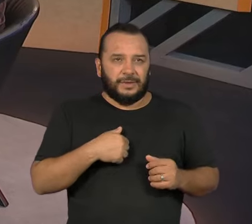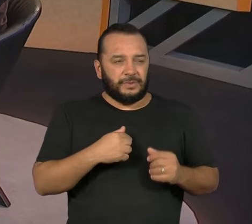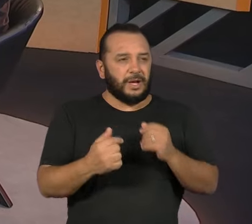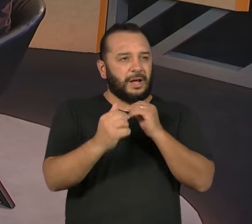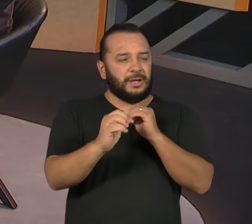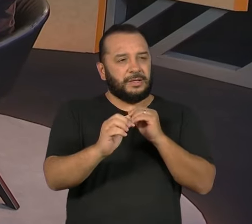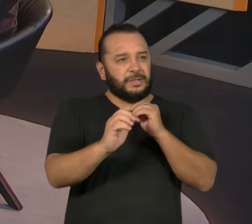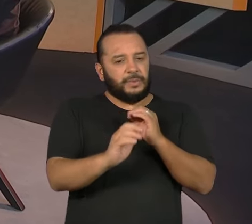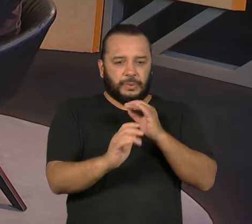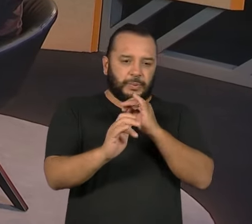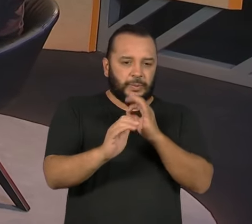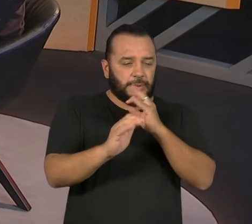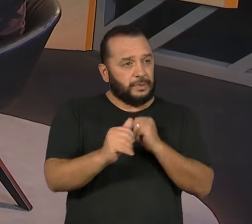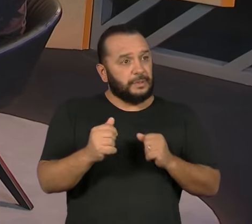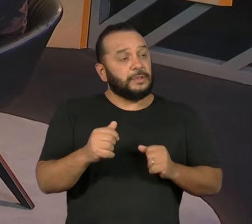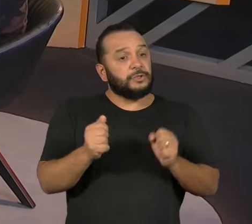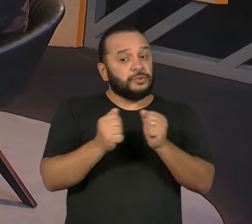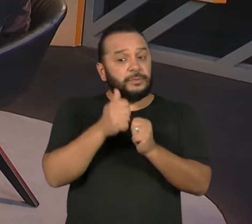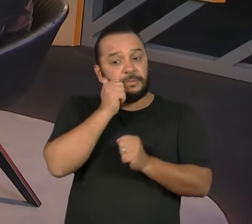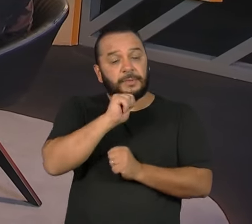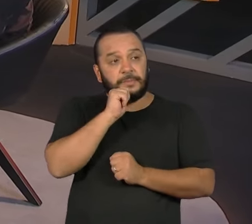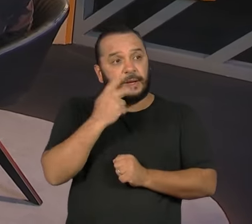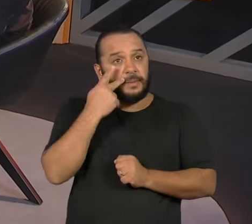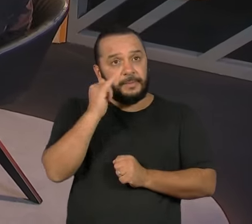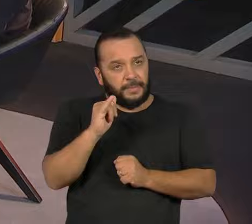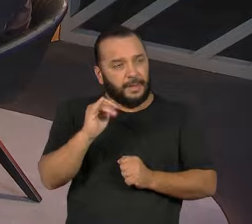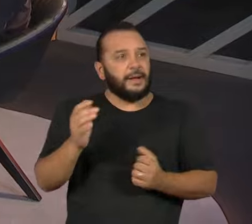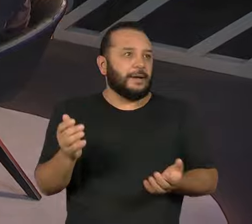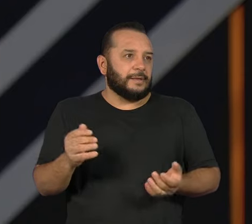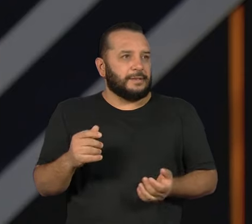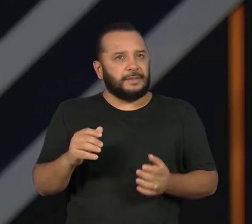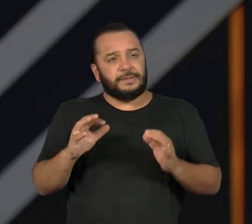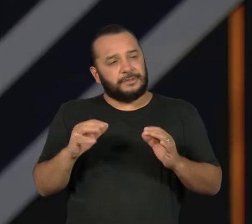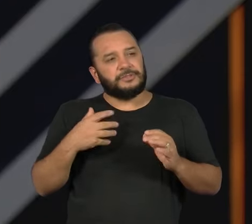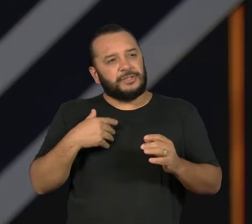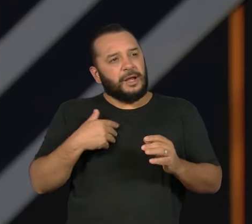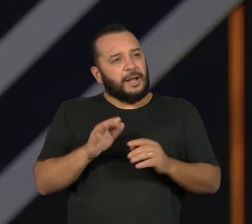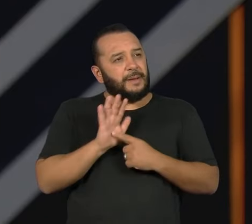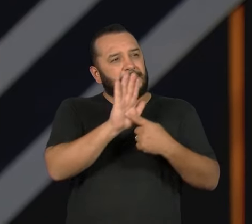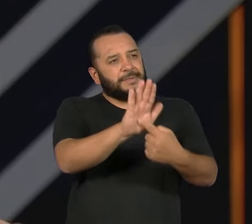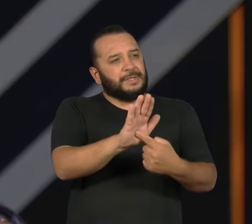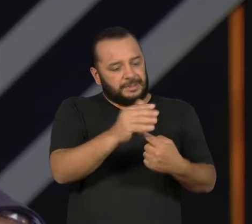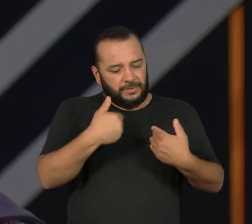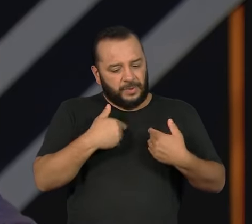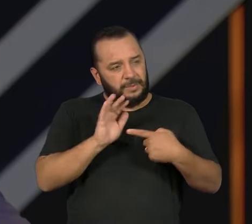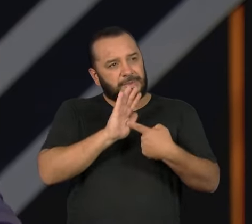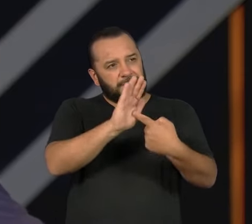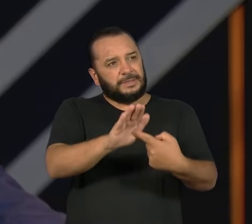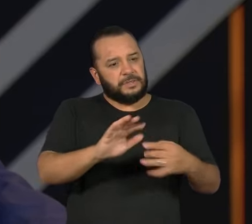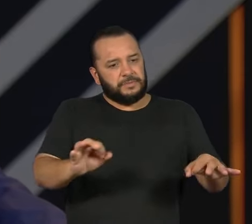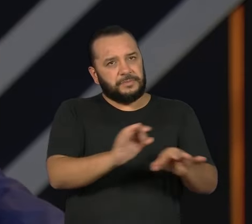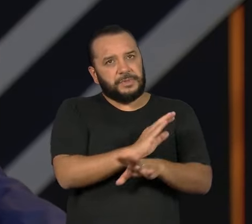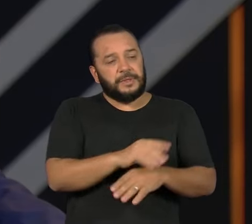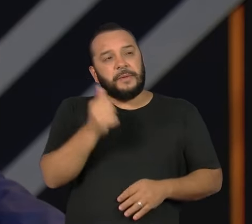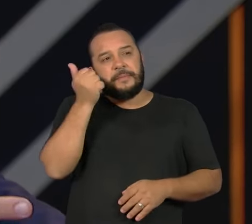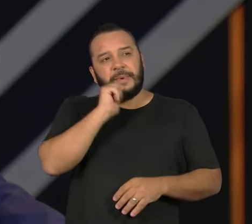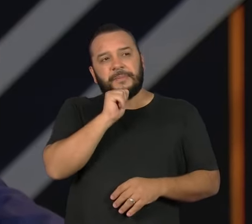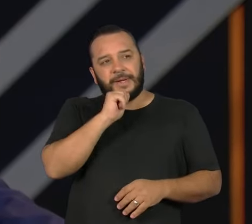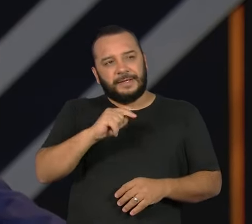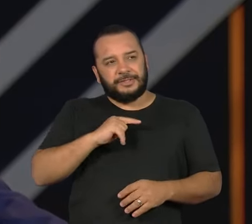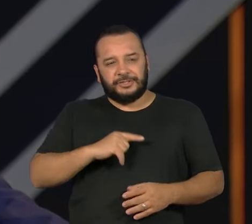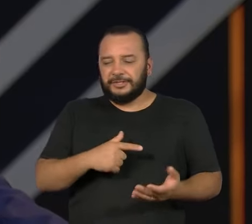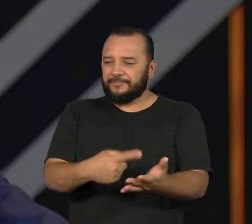Aí acabou, tava minha mãe, meu pai, o Deriquinho, o orgulho da família. Tal. E aí minha mãe era muito... Ela tinha um network muito... O